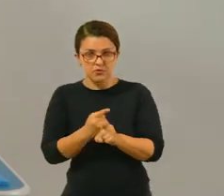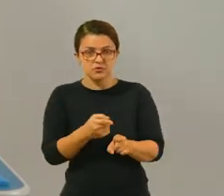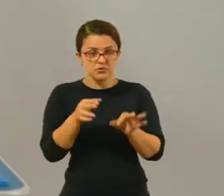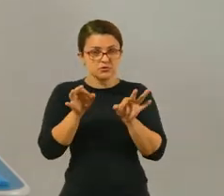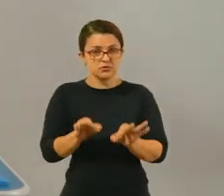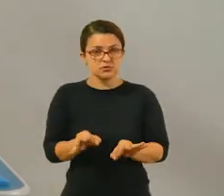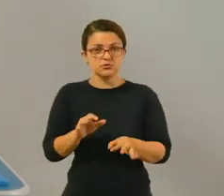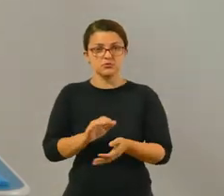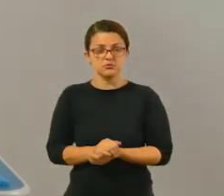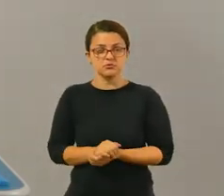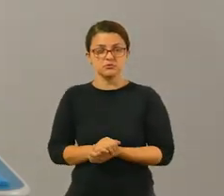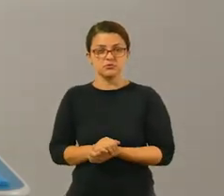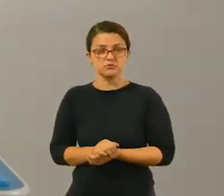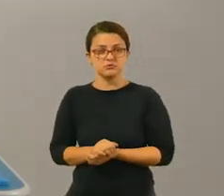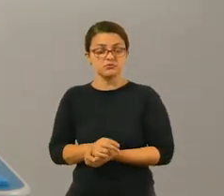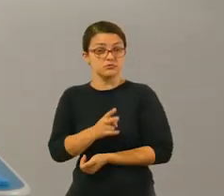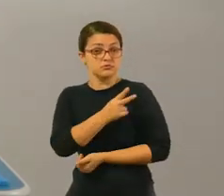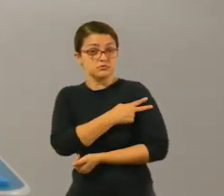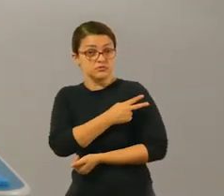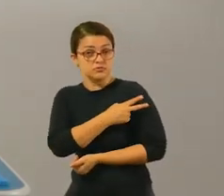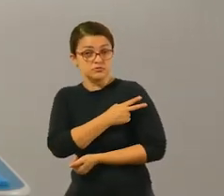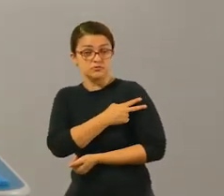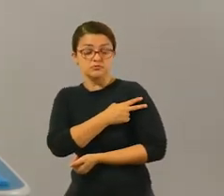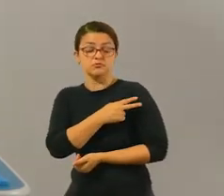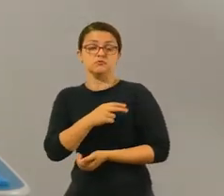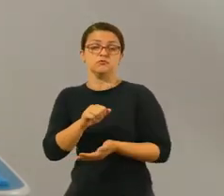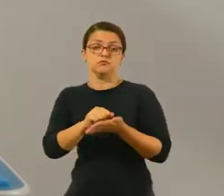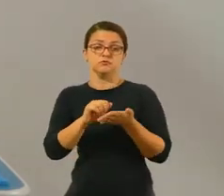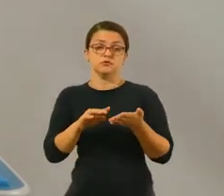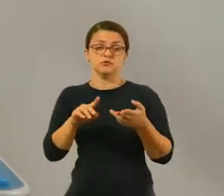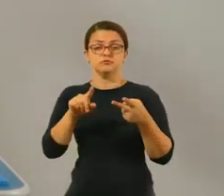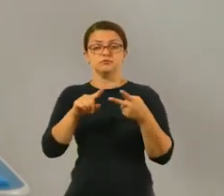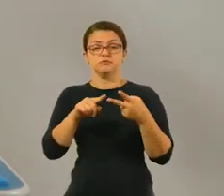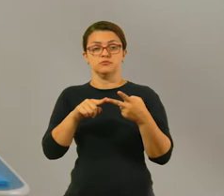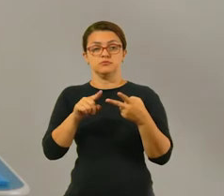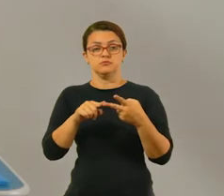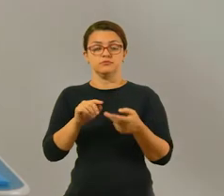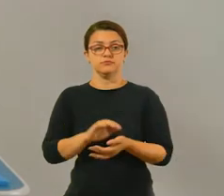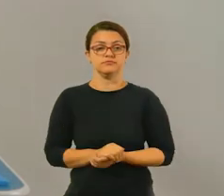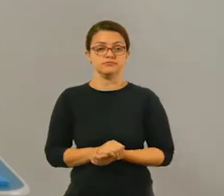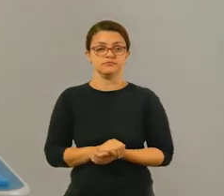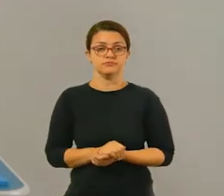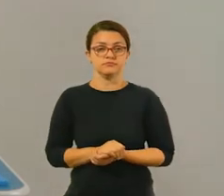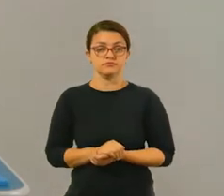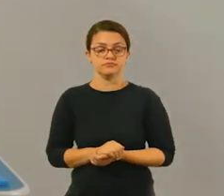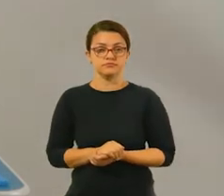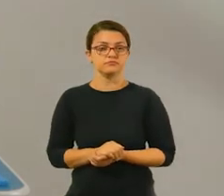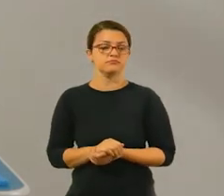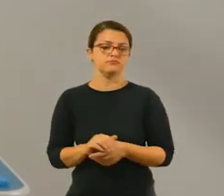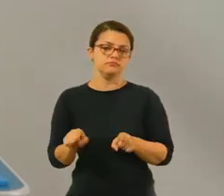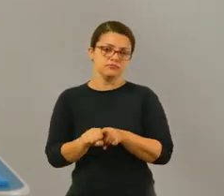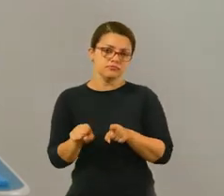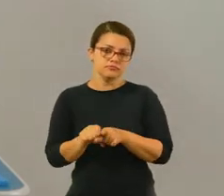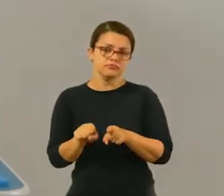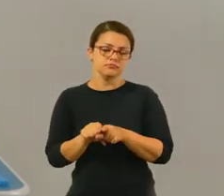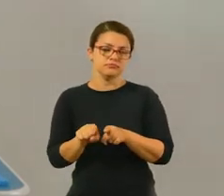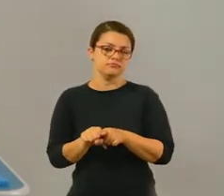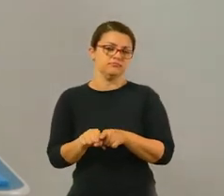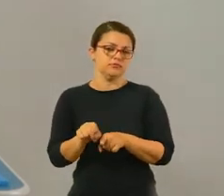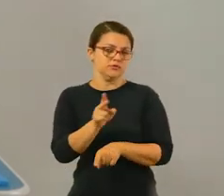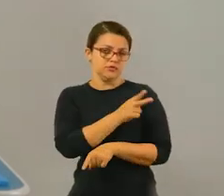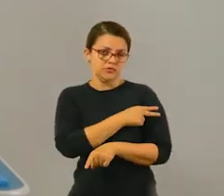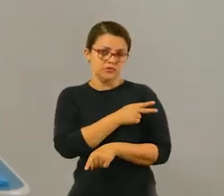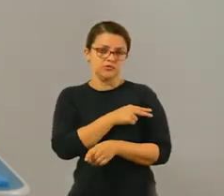você falou é a mesma dos objetos que ela encontrou. Essa é a atividade número 1 para a turma do segundo ano. A